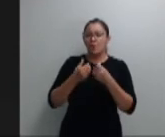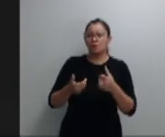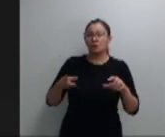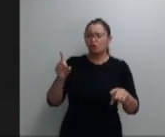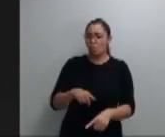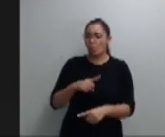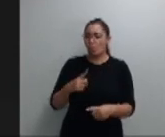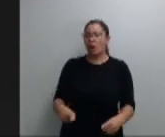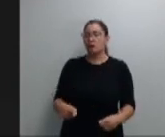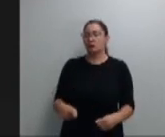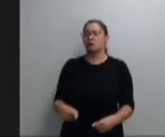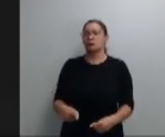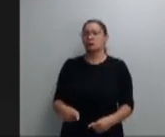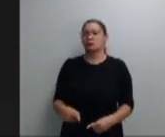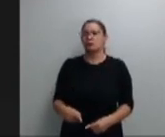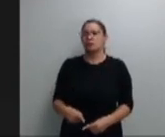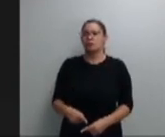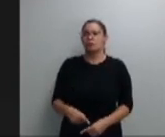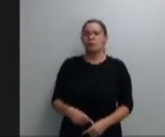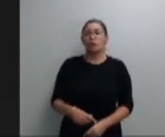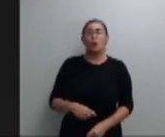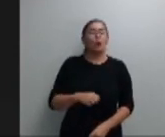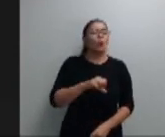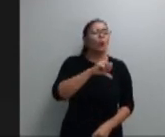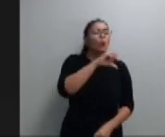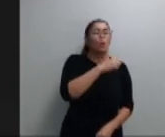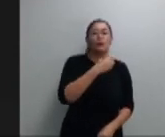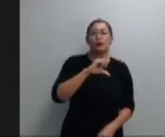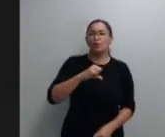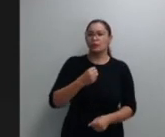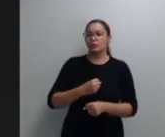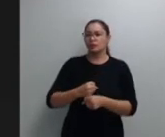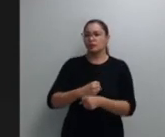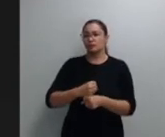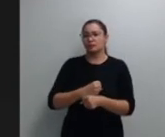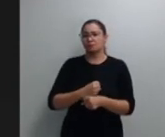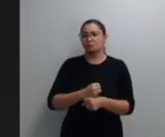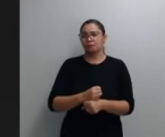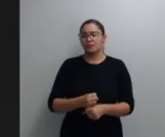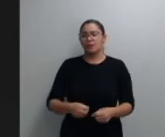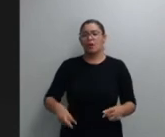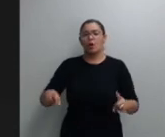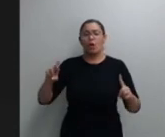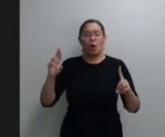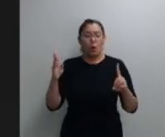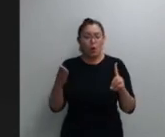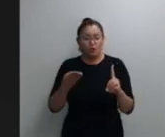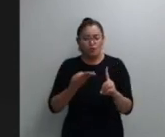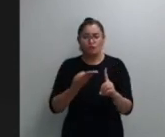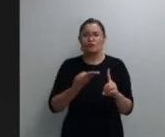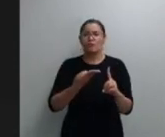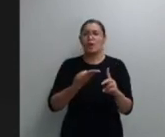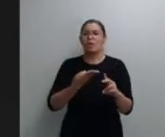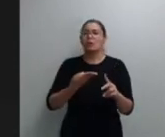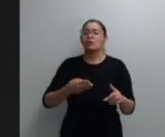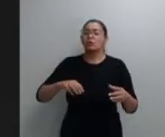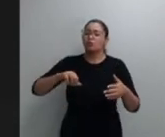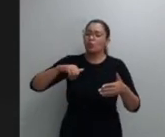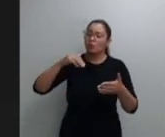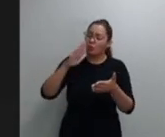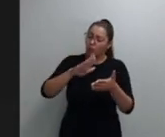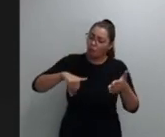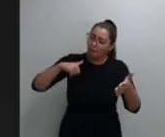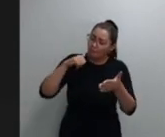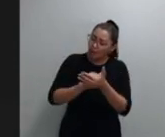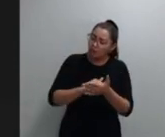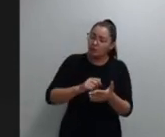de infração número 22 de 1999 referente a cobrança desta multa cujo fundamento encontra-se no parágrafo